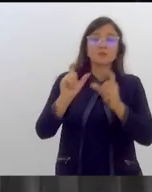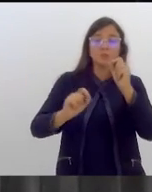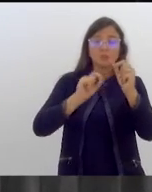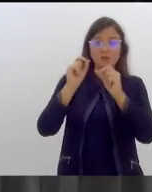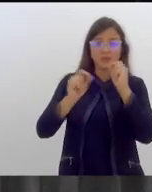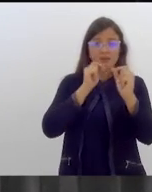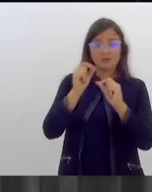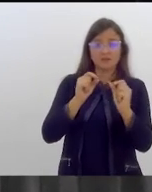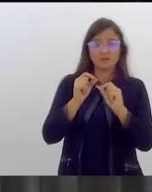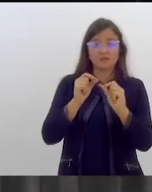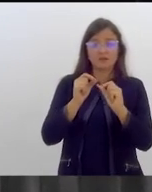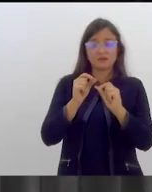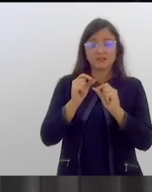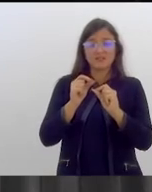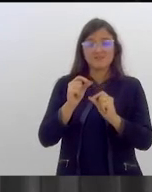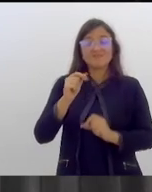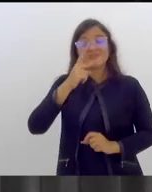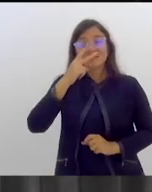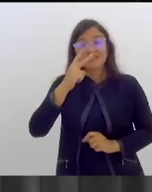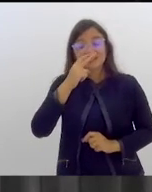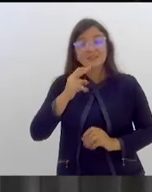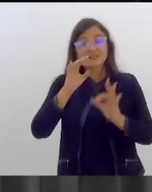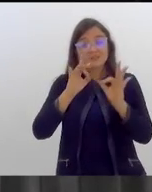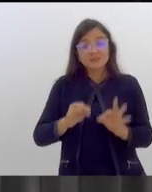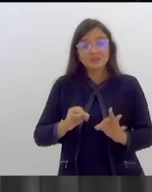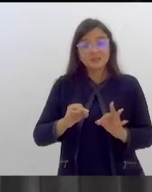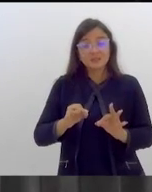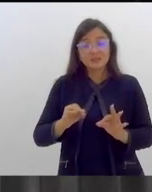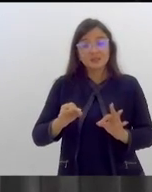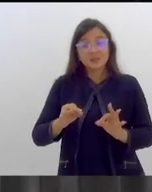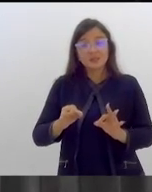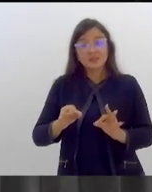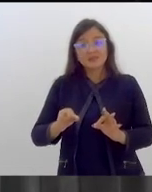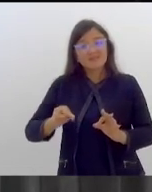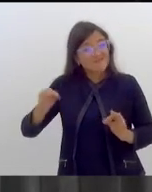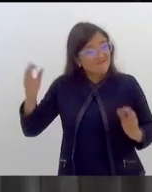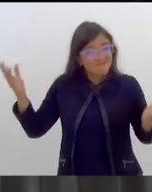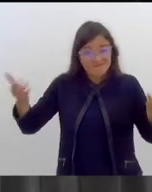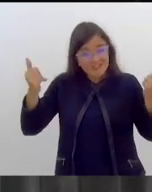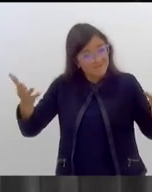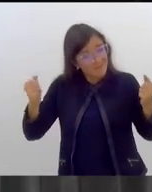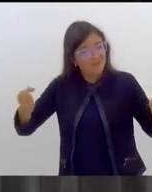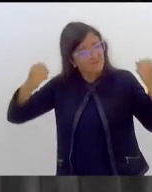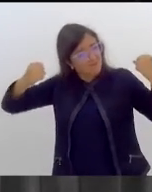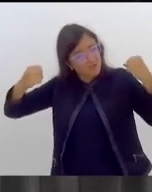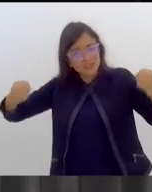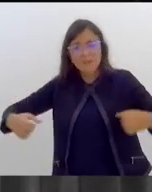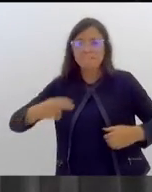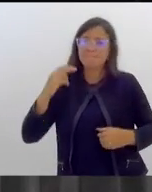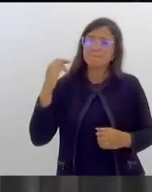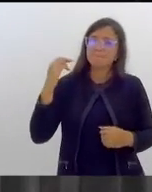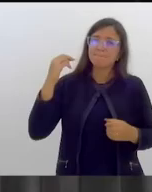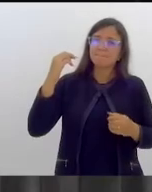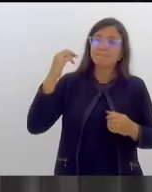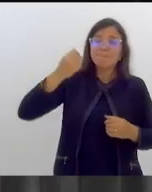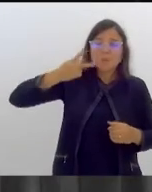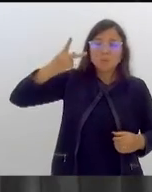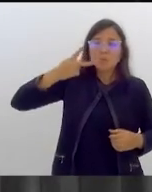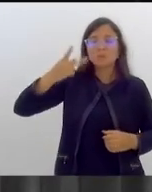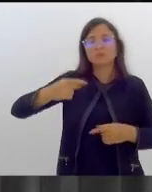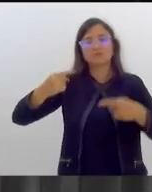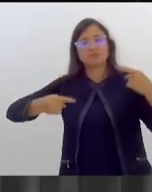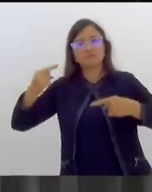dá exatamente pela o ajuntamento de forças políticas que não estão